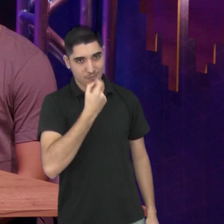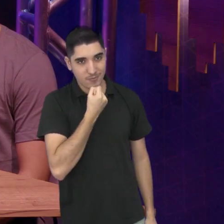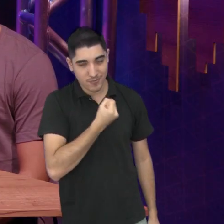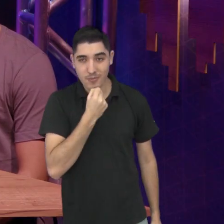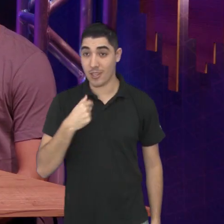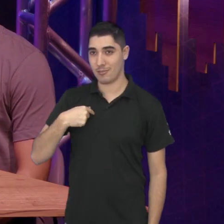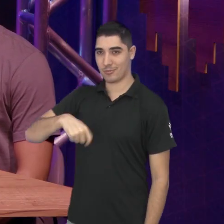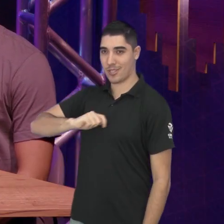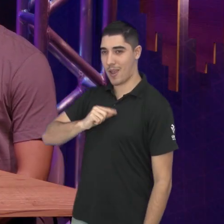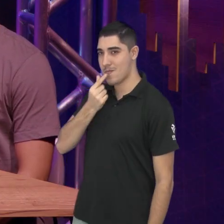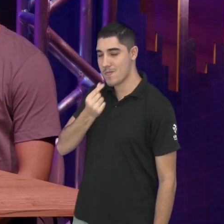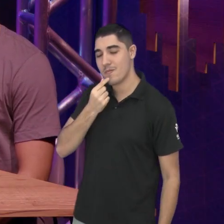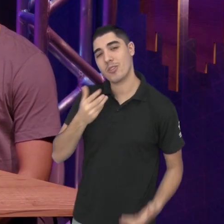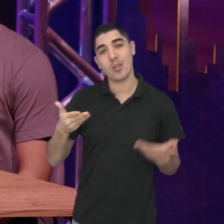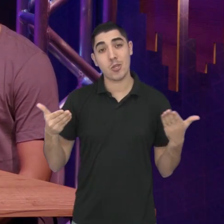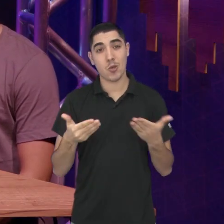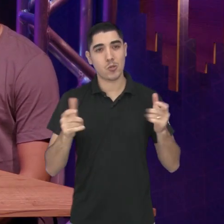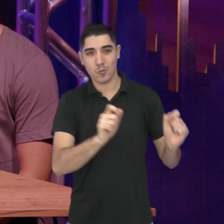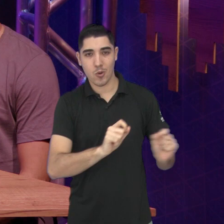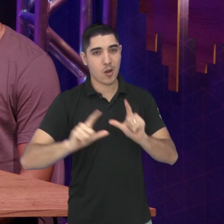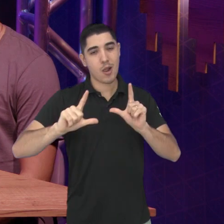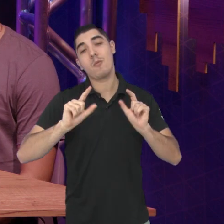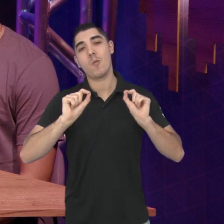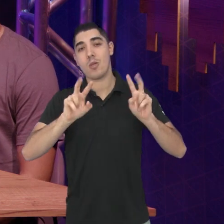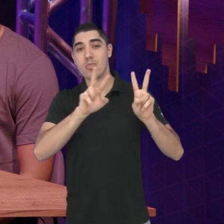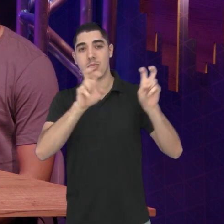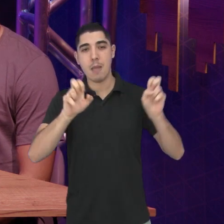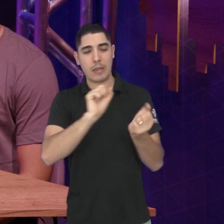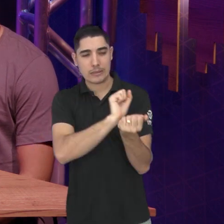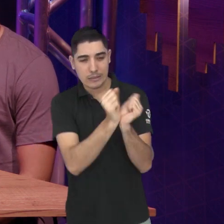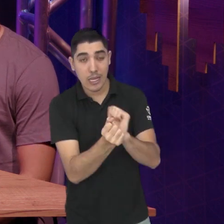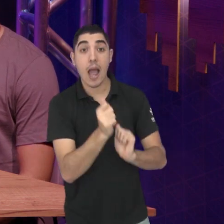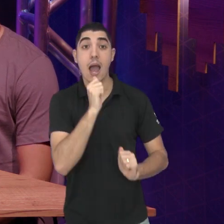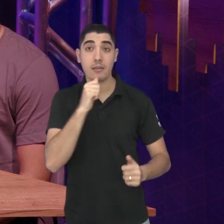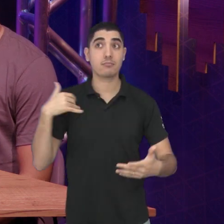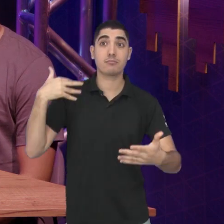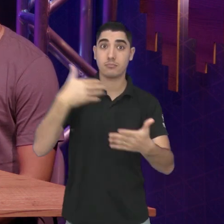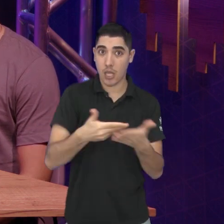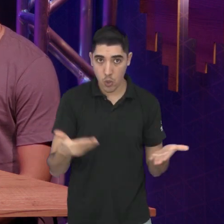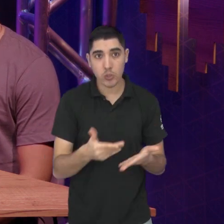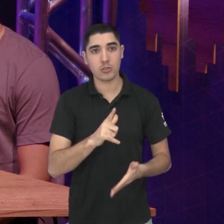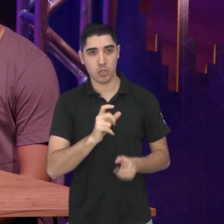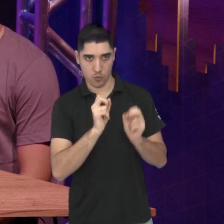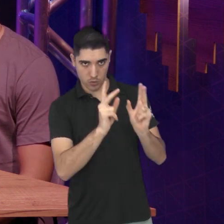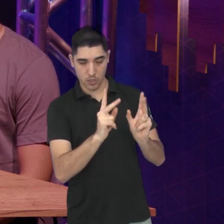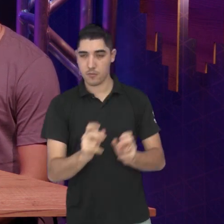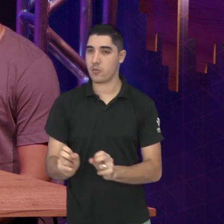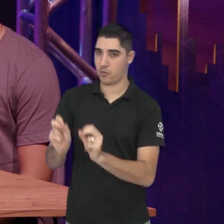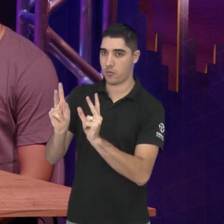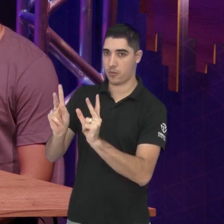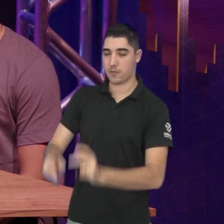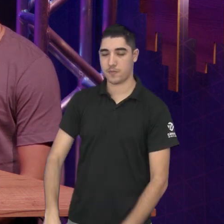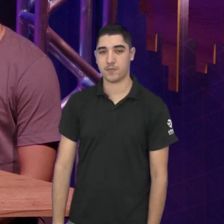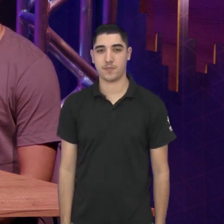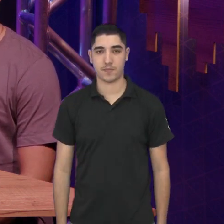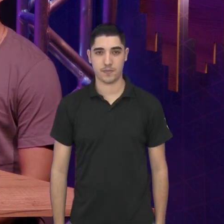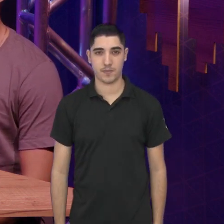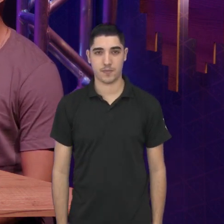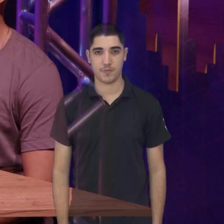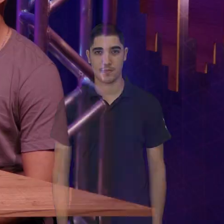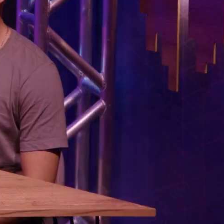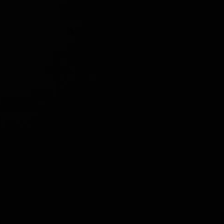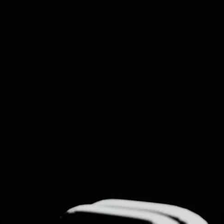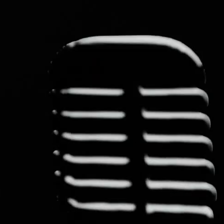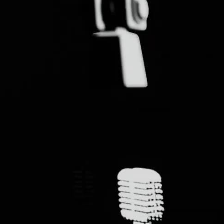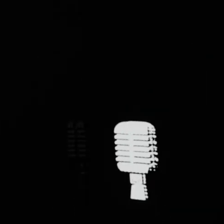Eu sou a Miviki. E eu sou Samu Strazer. No programa de hoje a gente vai falar sobre escravidão, que persiste mesmo nos dias de hoje, pode ser? Pode